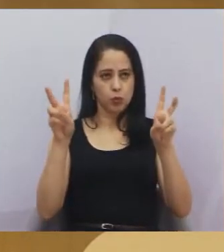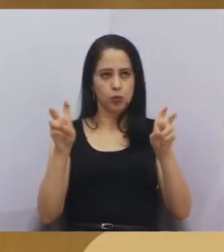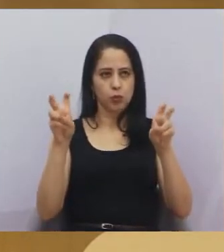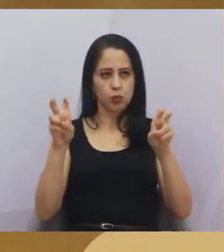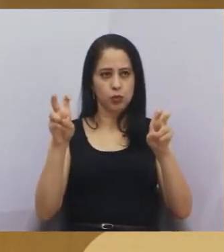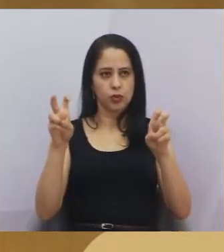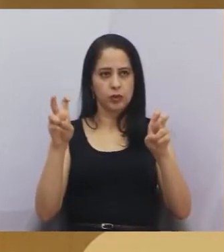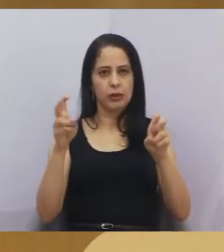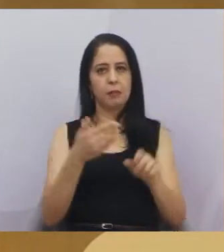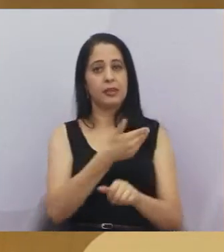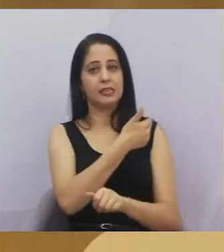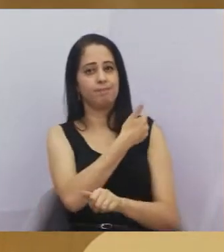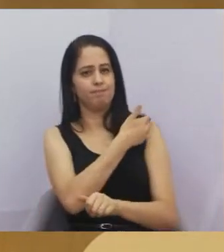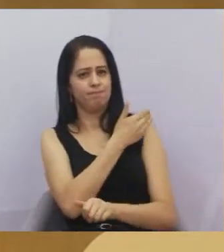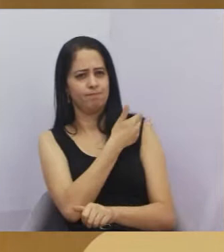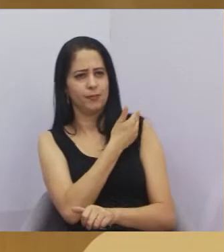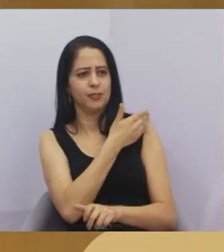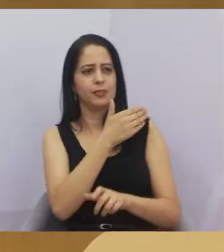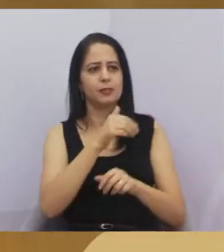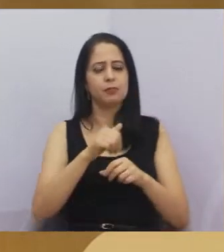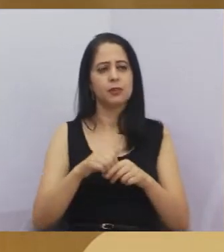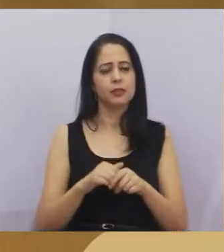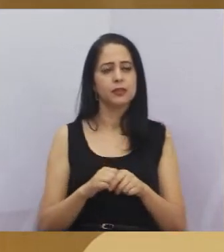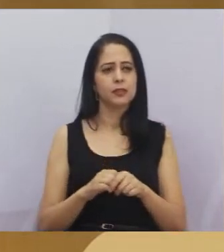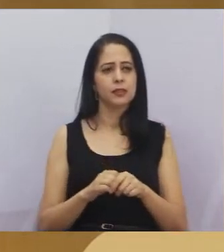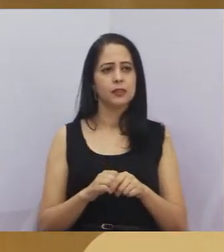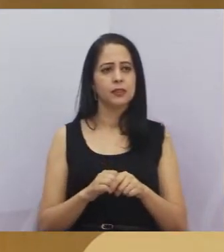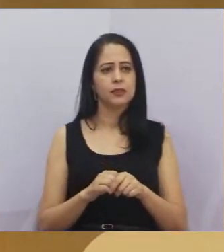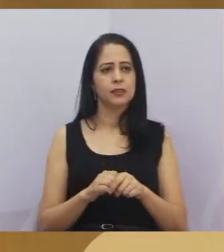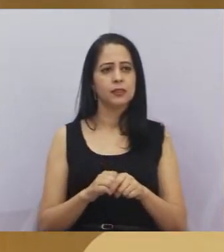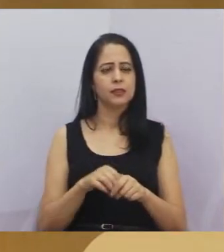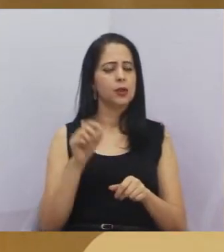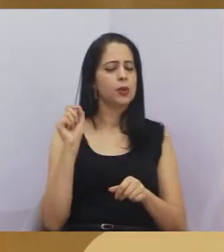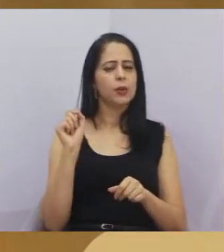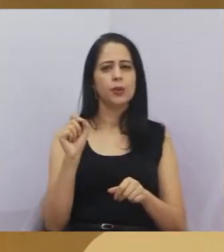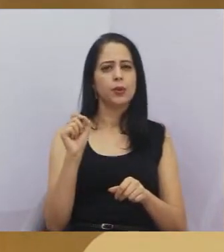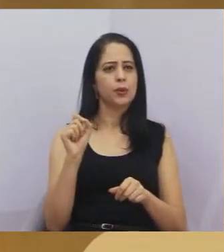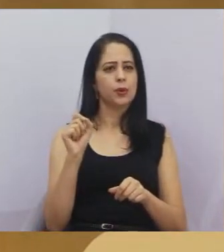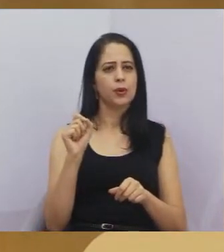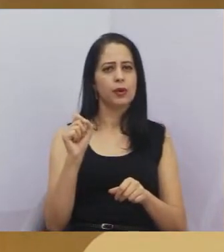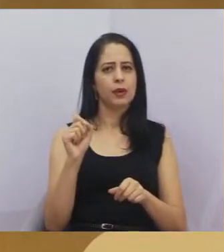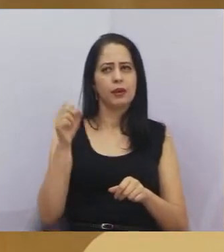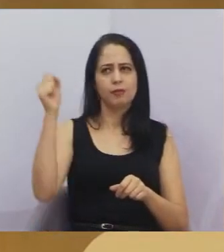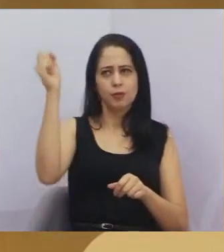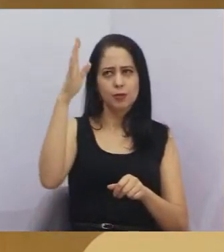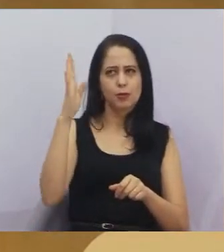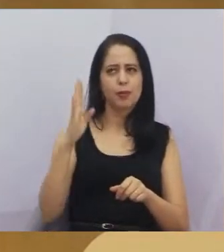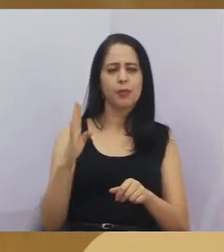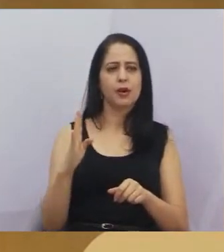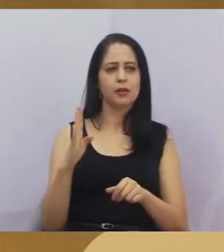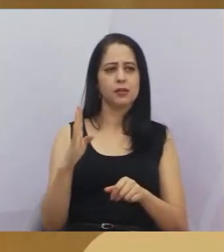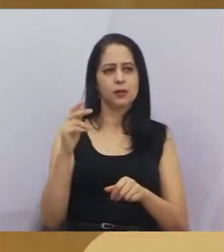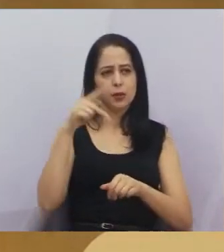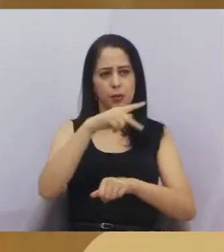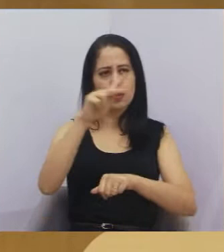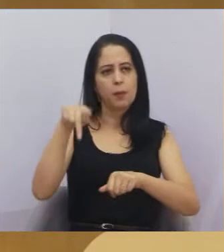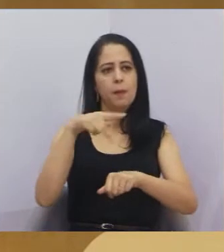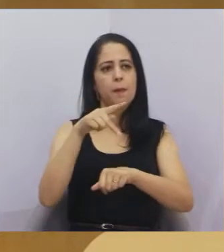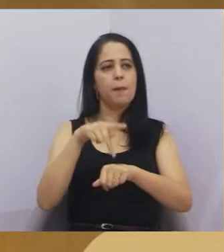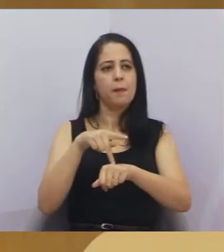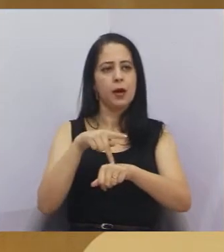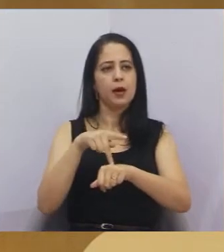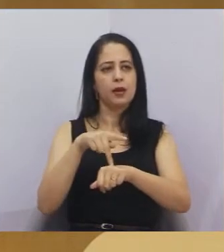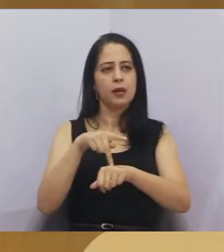são relacionadas à discriminação, elas pressupõem que o Estado brasileiro, e se diga aqui,